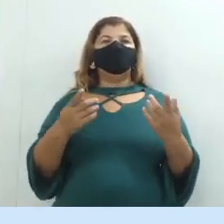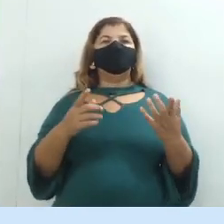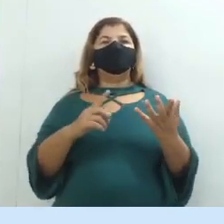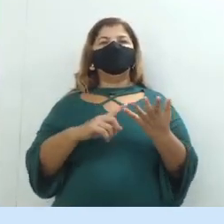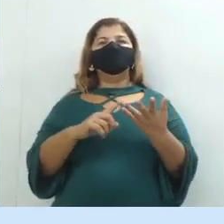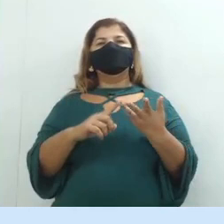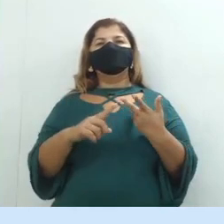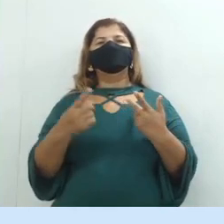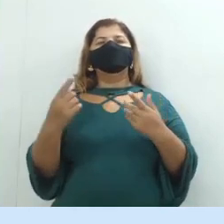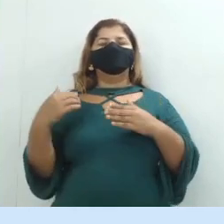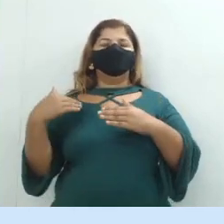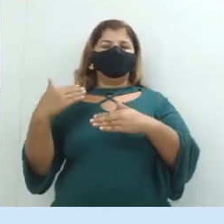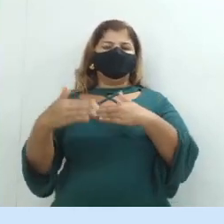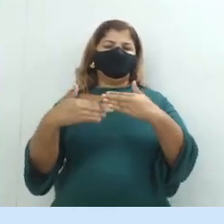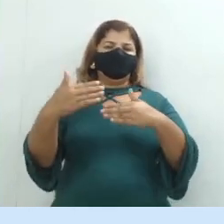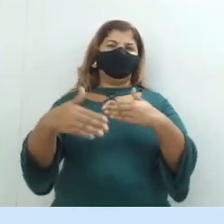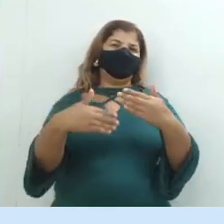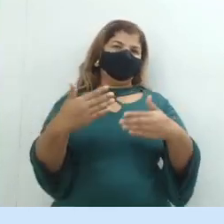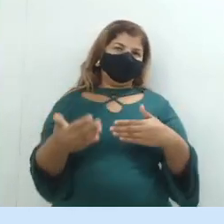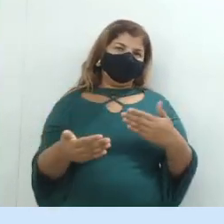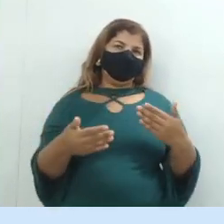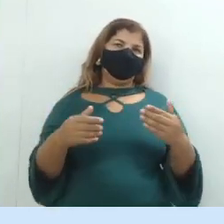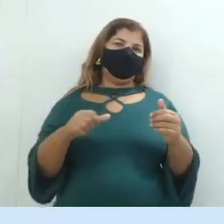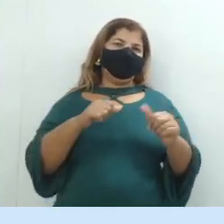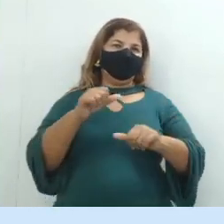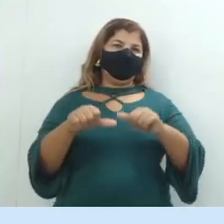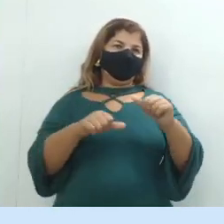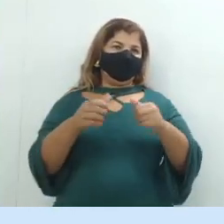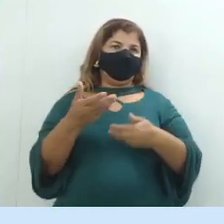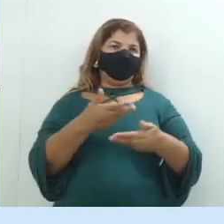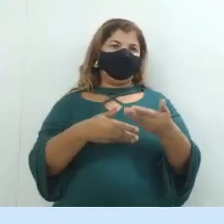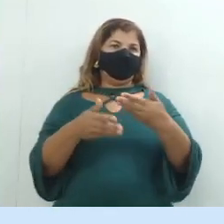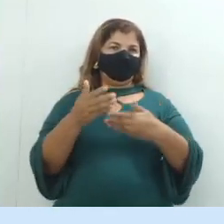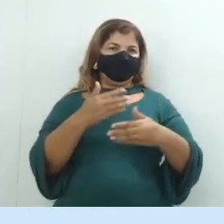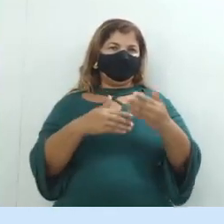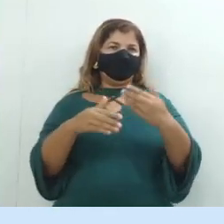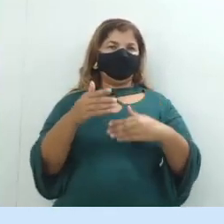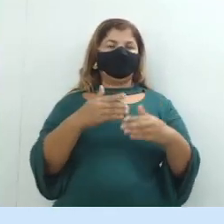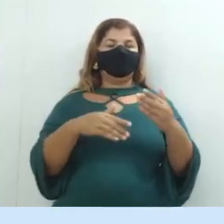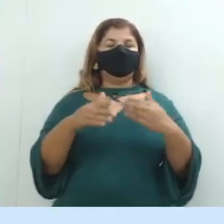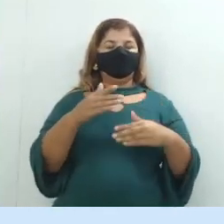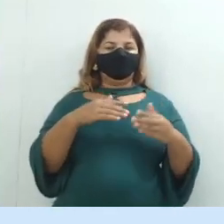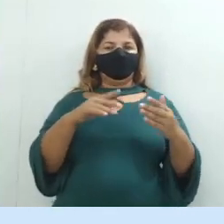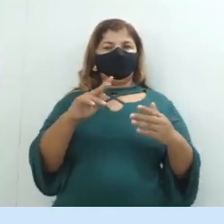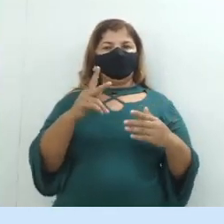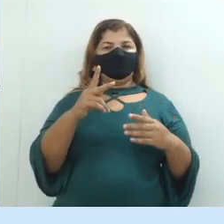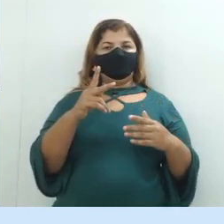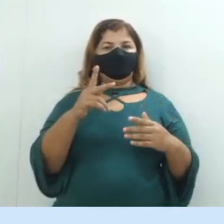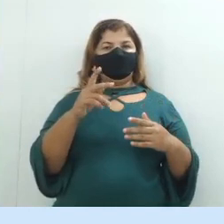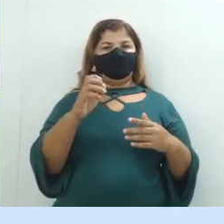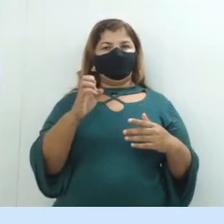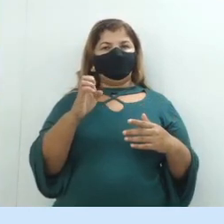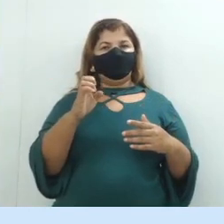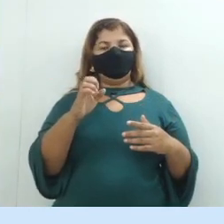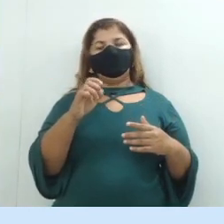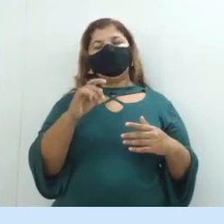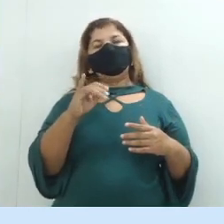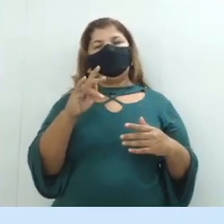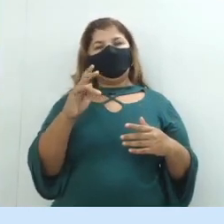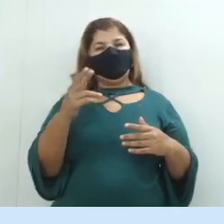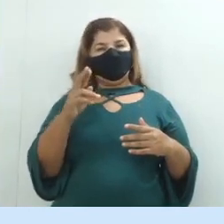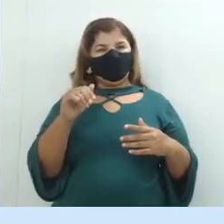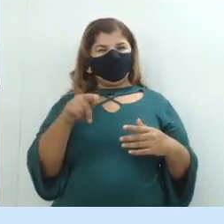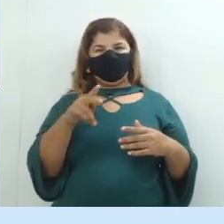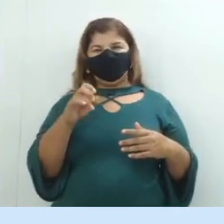concepções antropocêntricas, a qual modifica as relações hierárquicas senhoriais. Letra